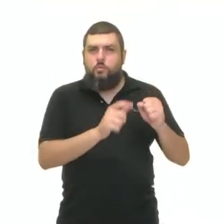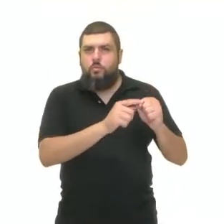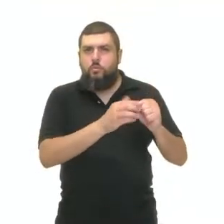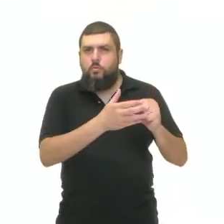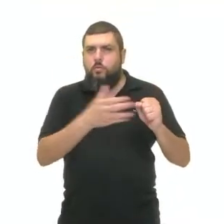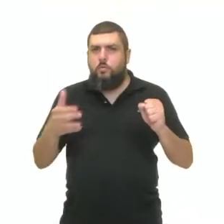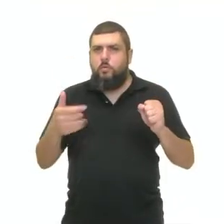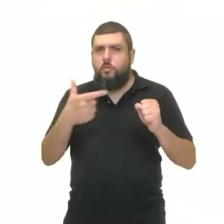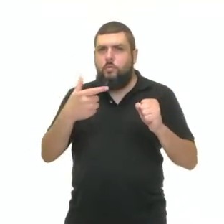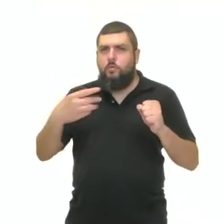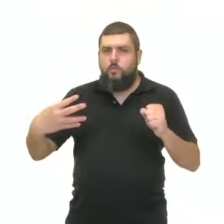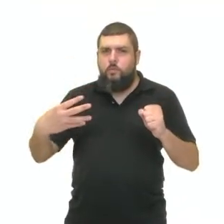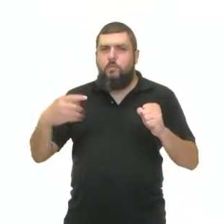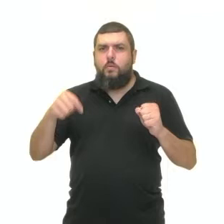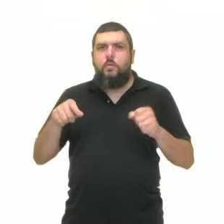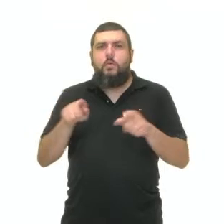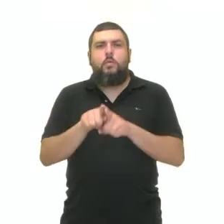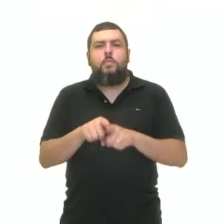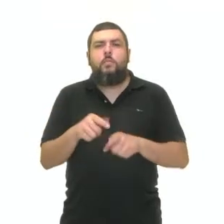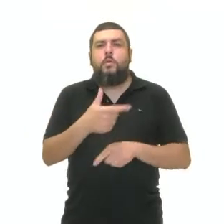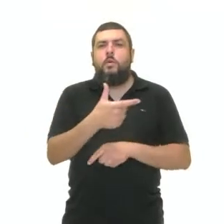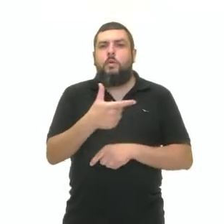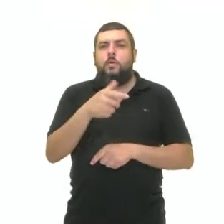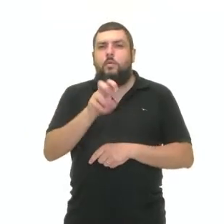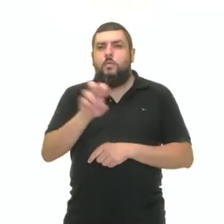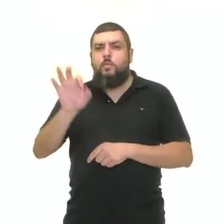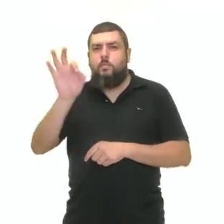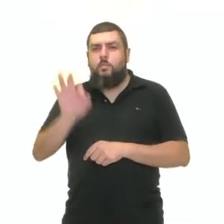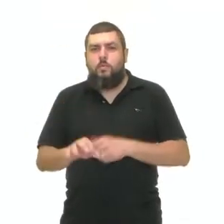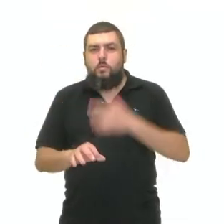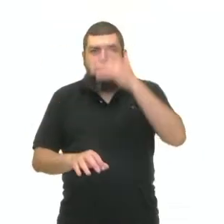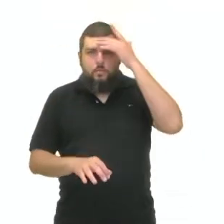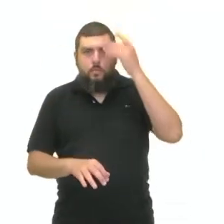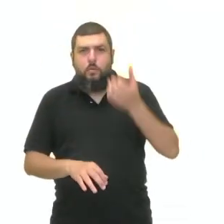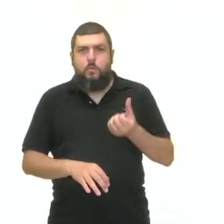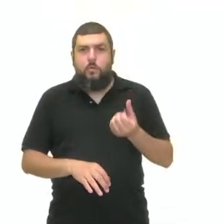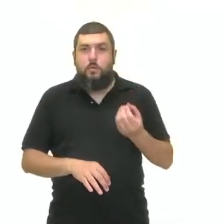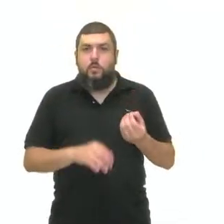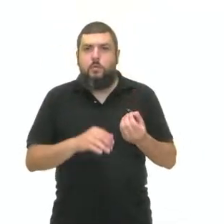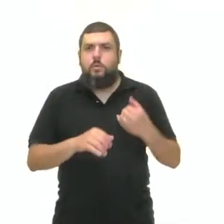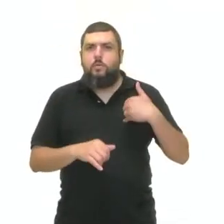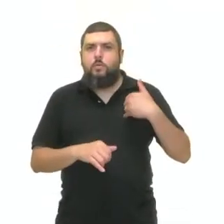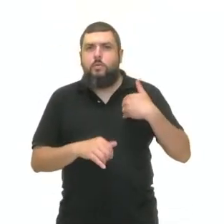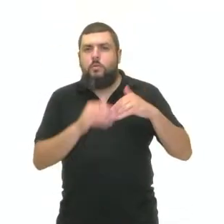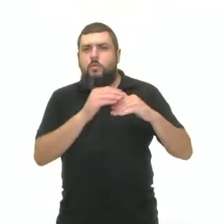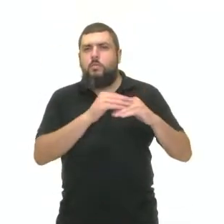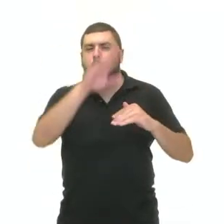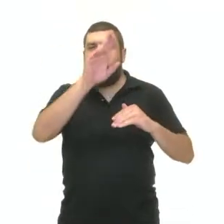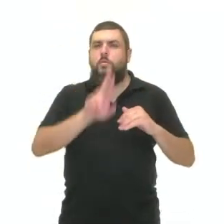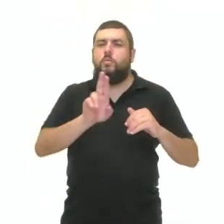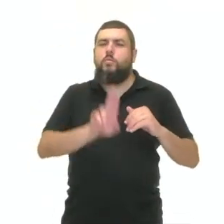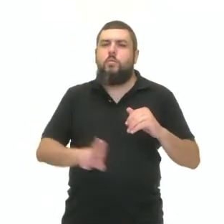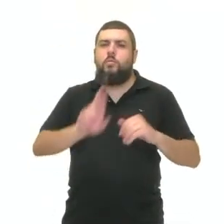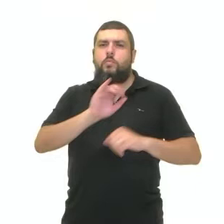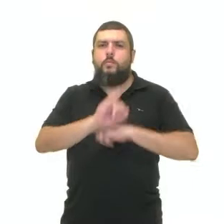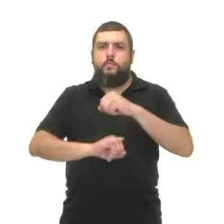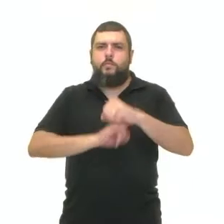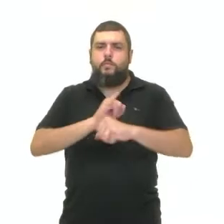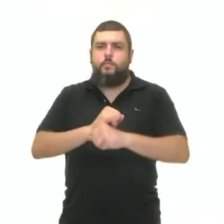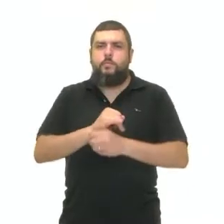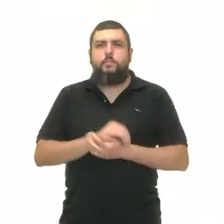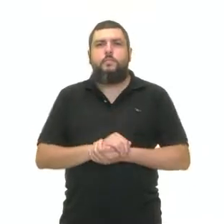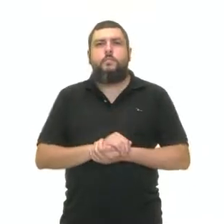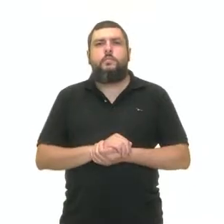e 25% das pessoas de 60 anos ou mais de idade utilizam a internet. Finalidade